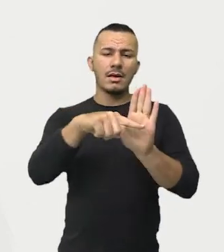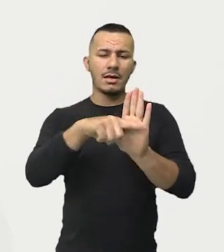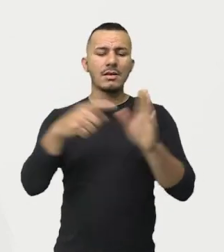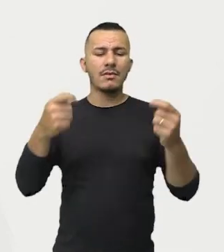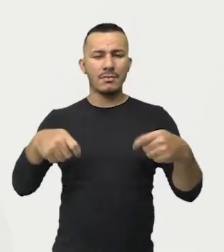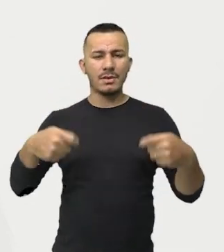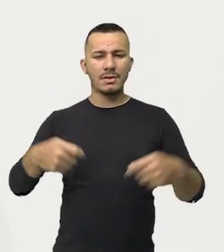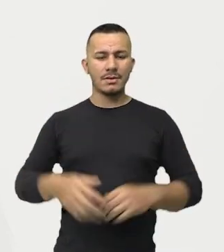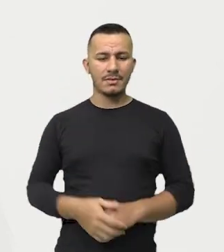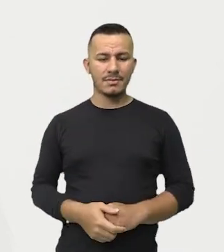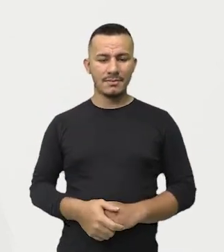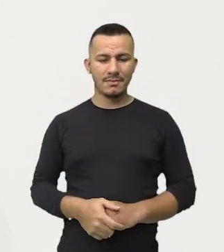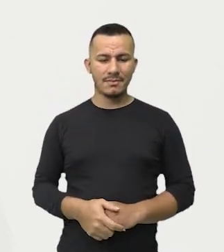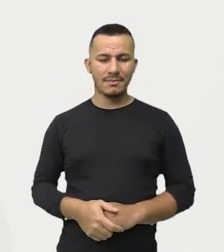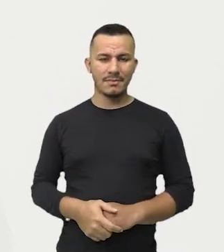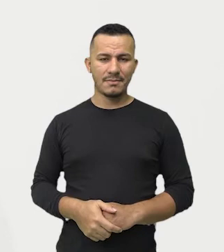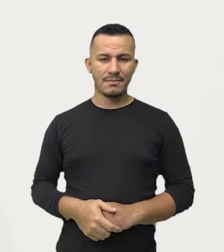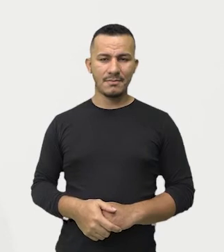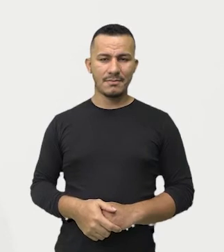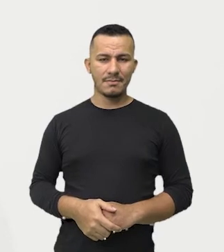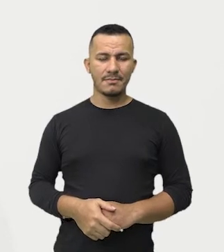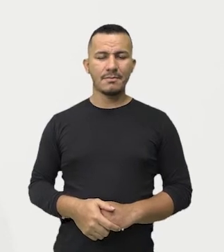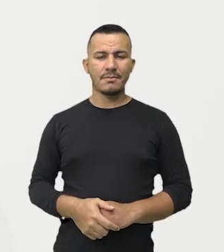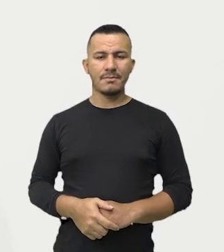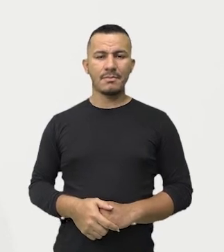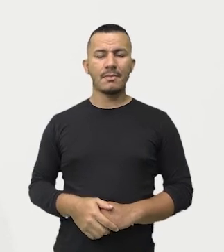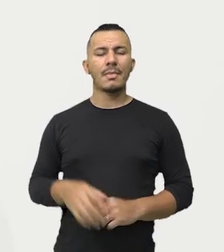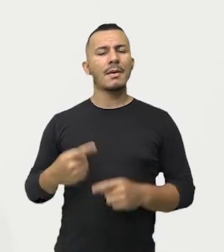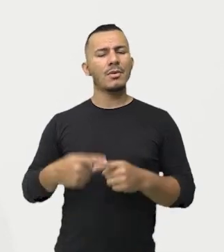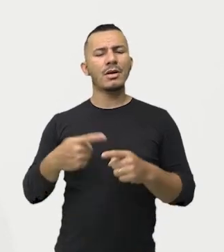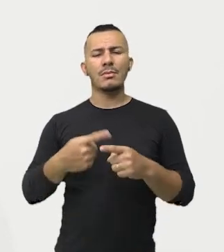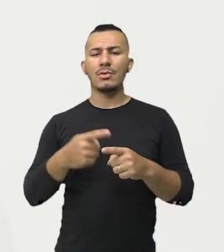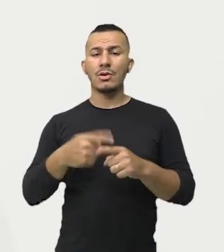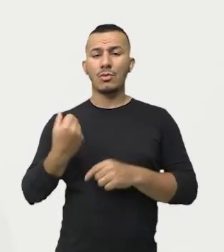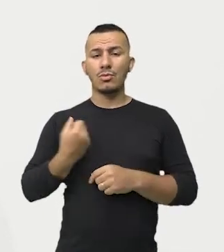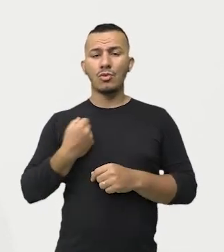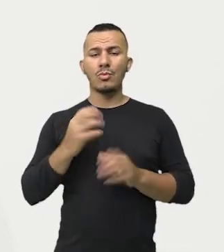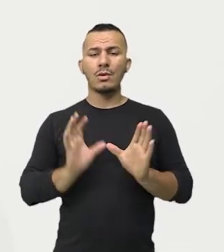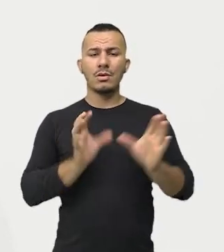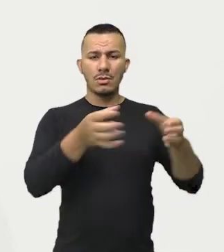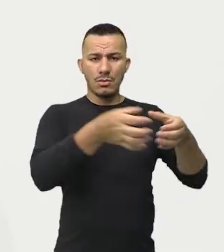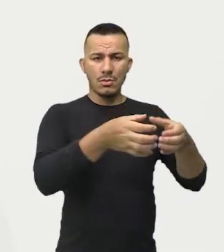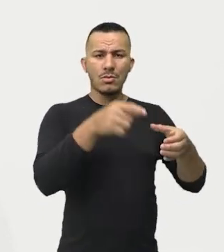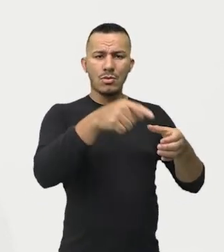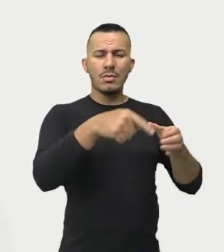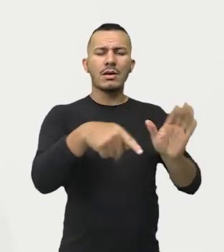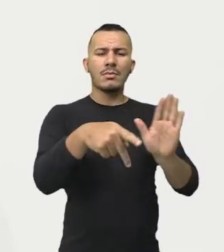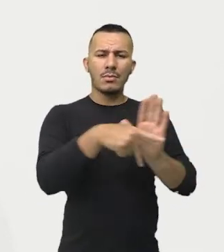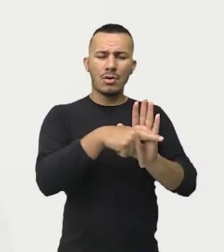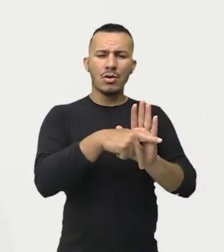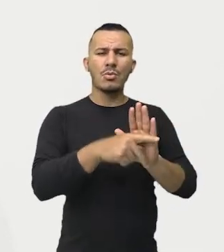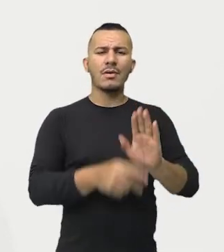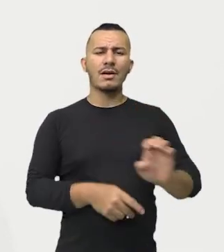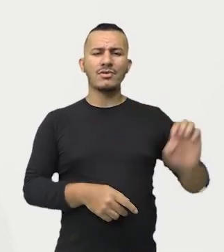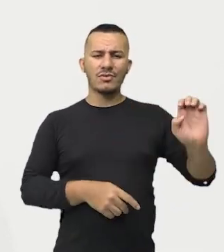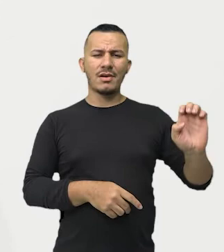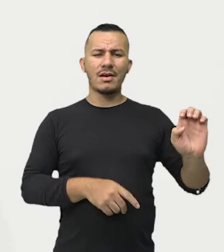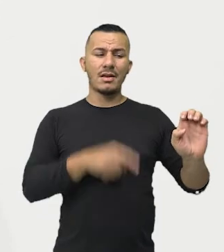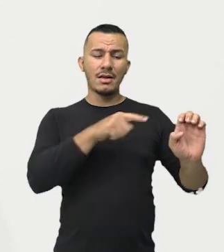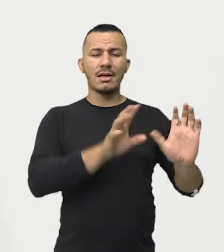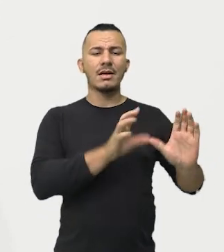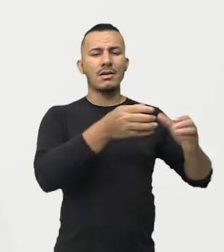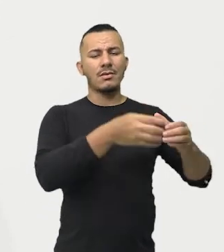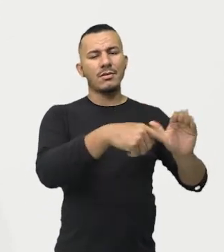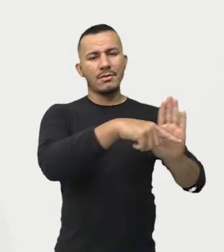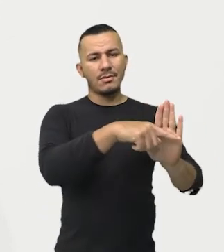de menos. Tá legal? Que esse número vai estar posicionado para a esquerda, né? Vai